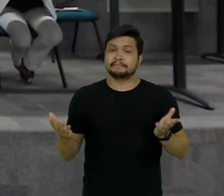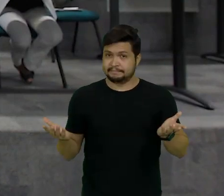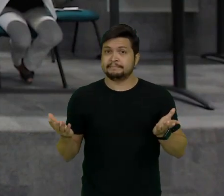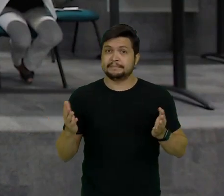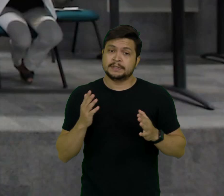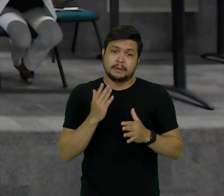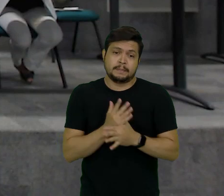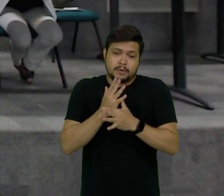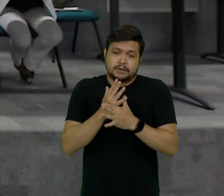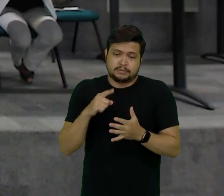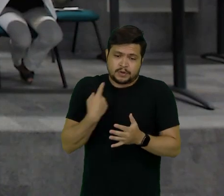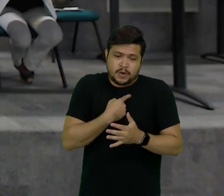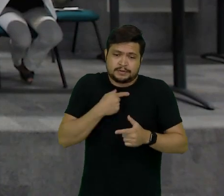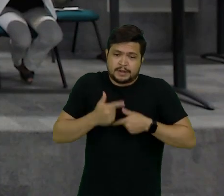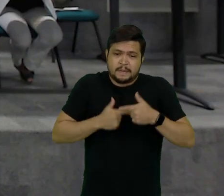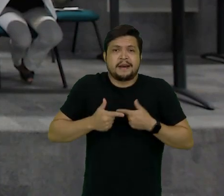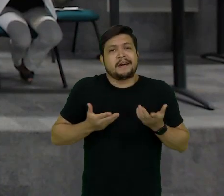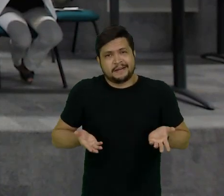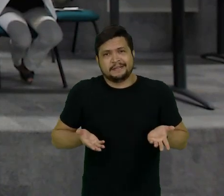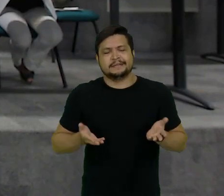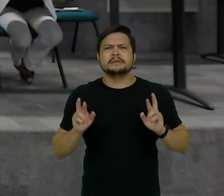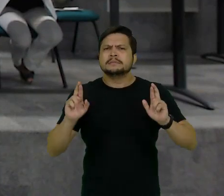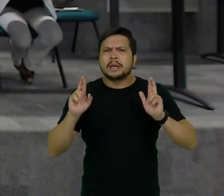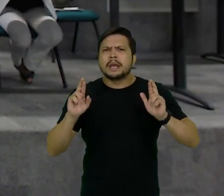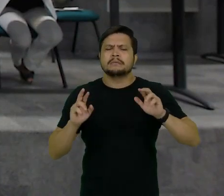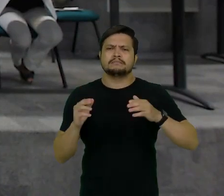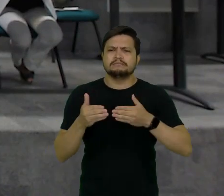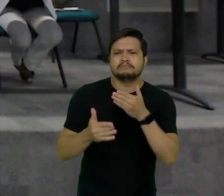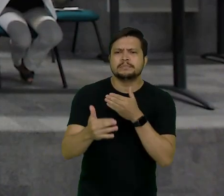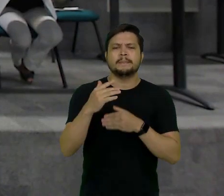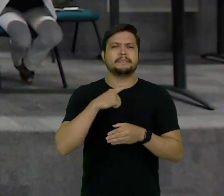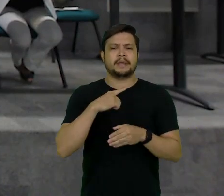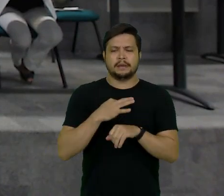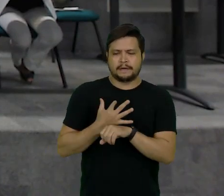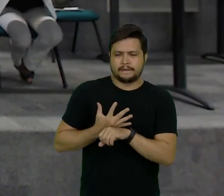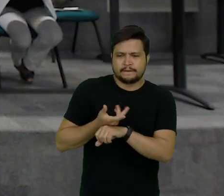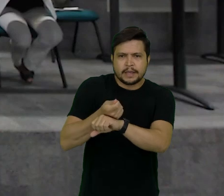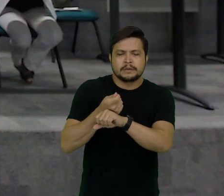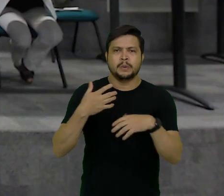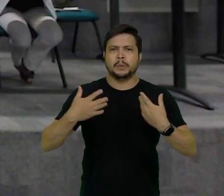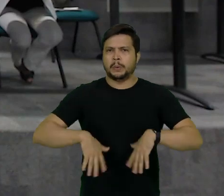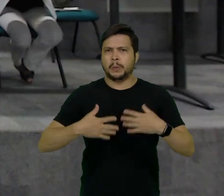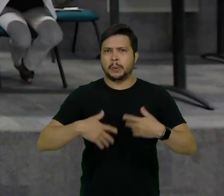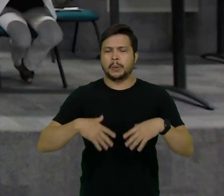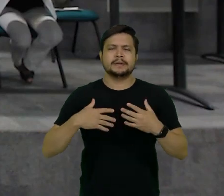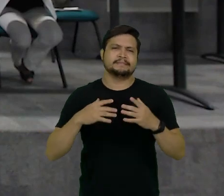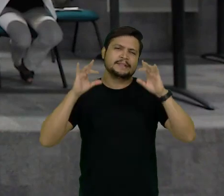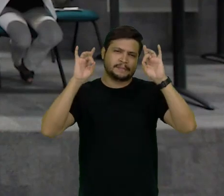essa, e eu espero que vocês tenham, todos nós temos um evento que